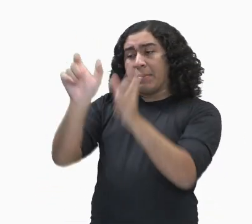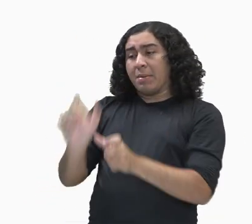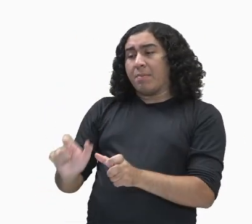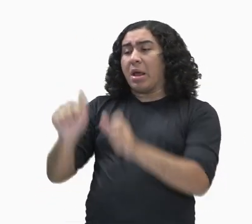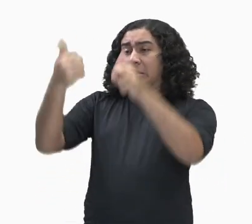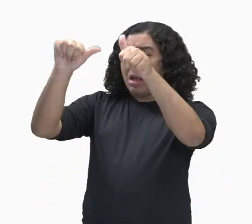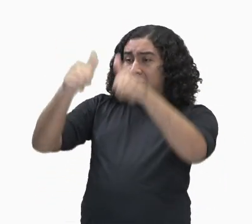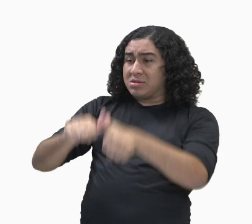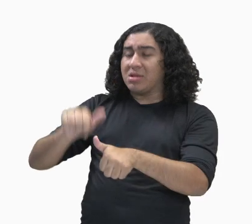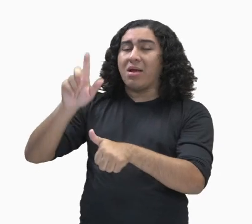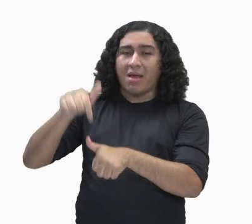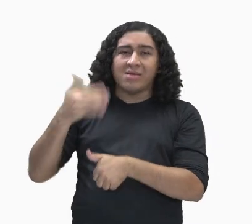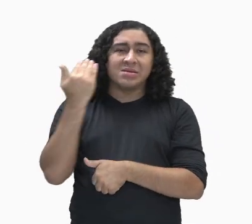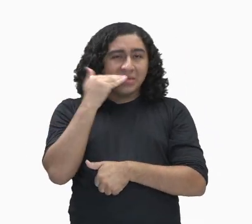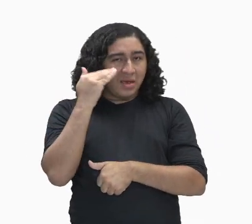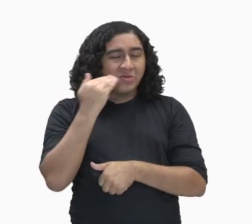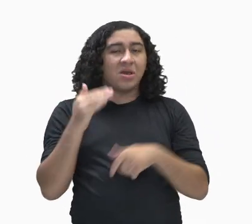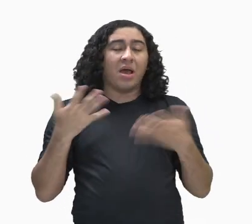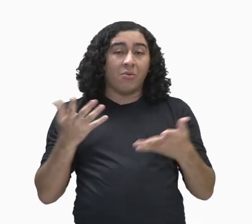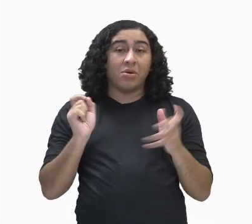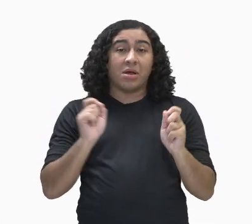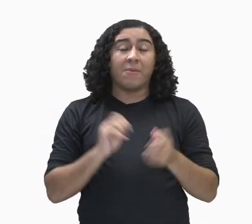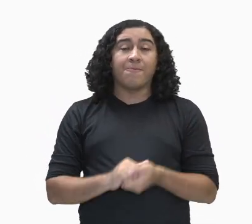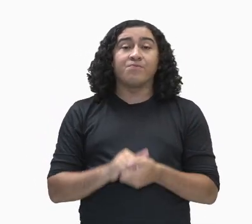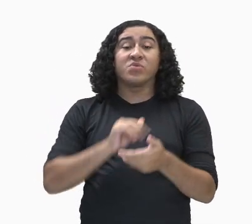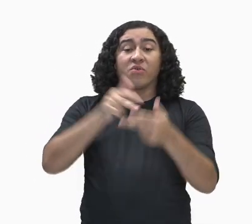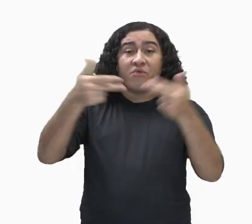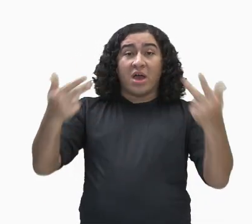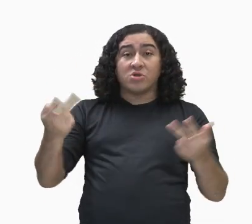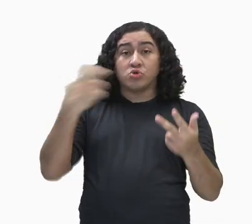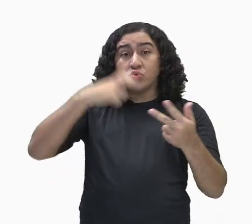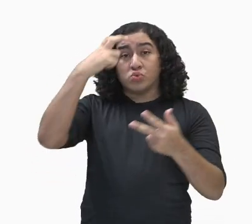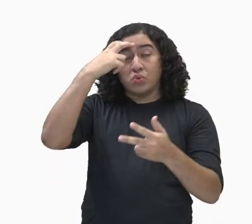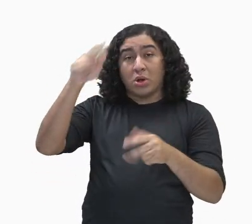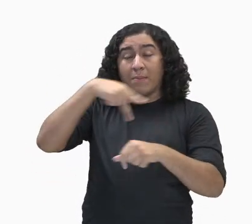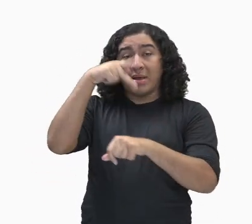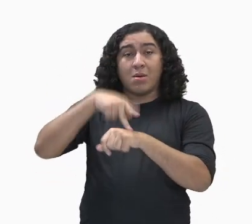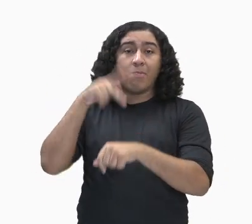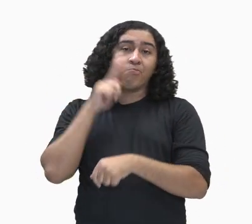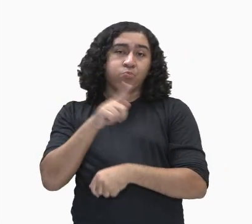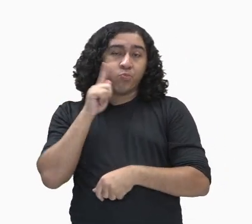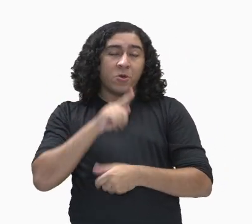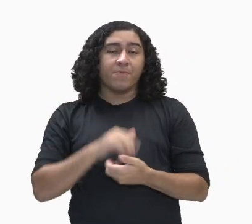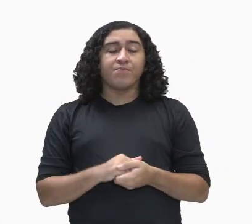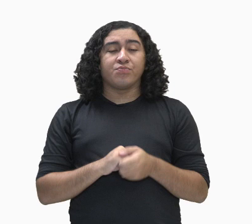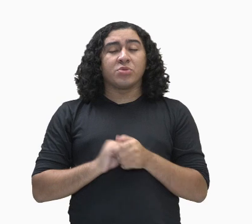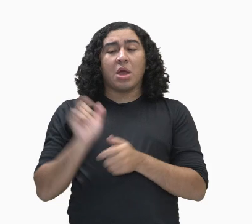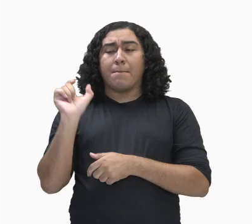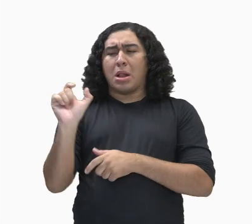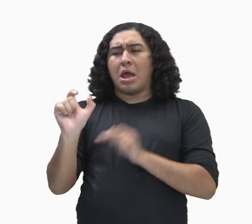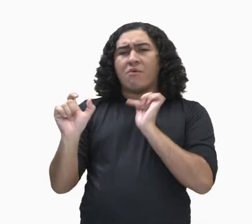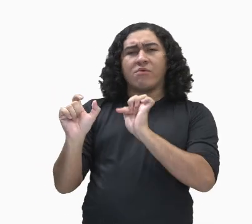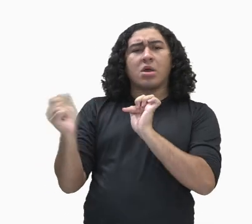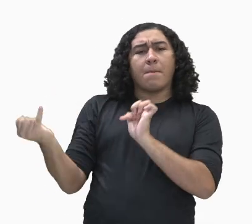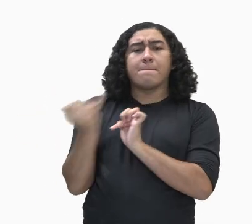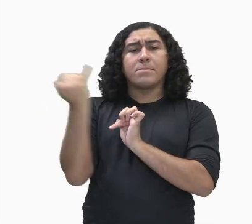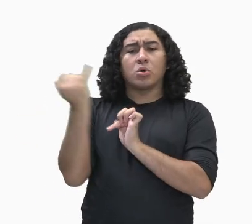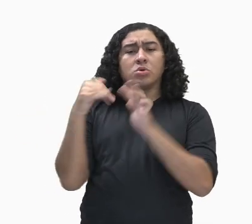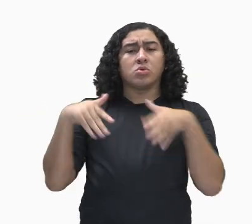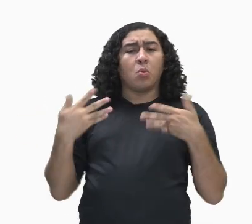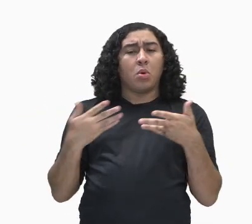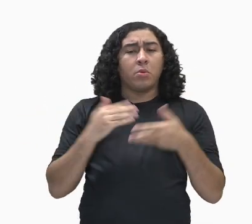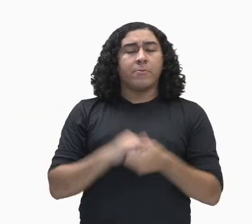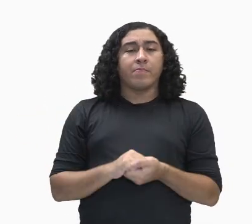texto é multiculturalismo nos Estados Unidos, não é verdade? Palavras-chave do texto, principalmente aquelas repetidas, não é?